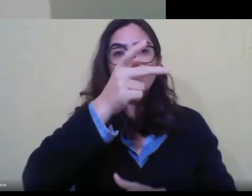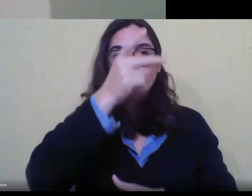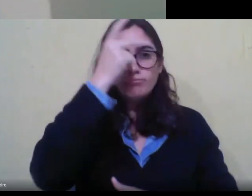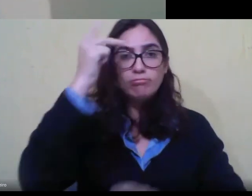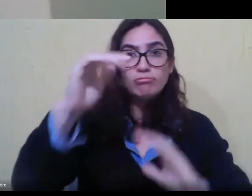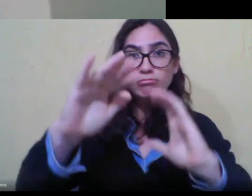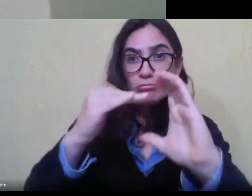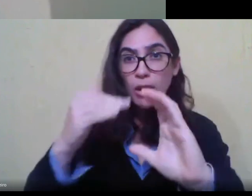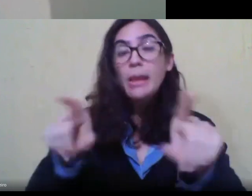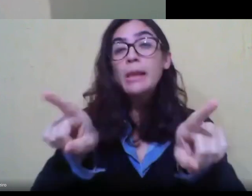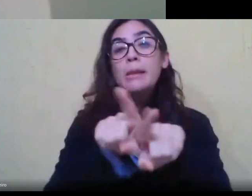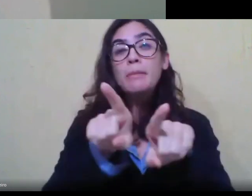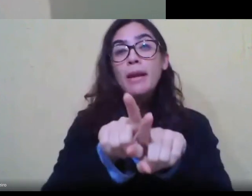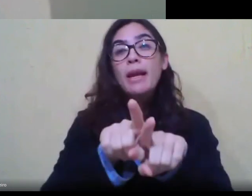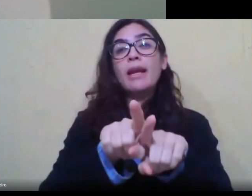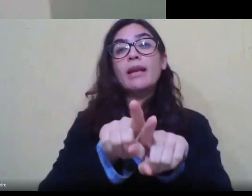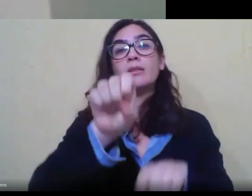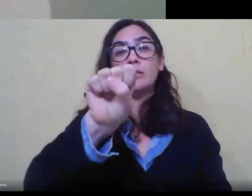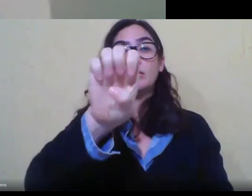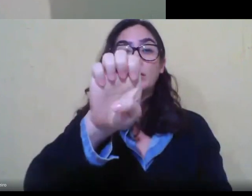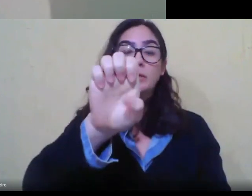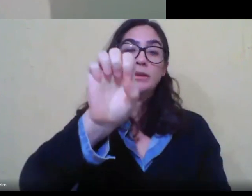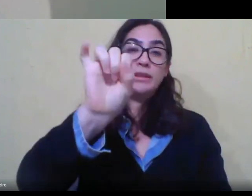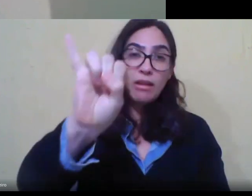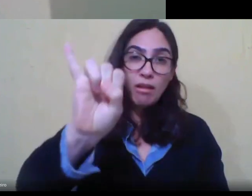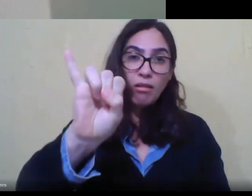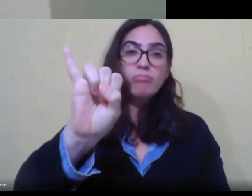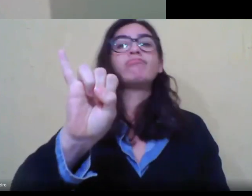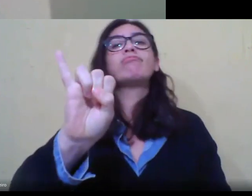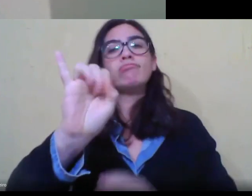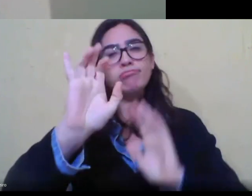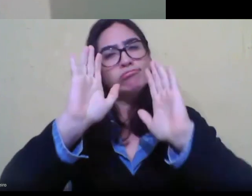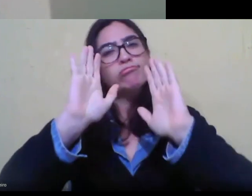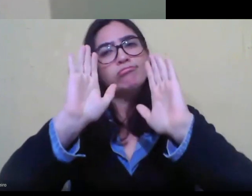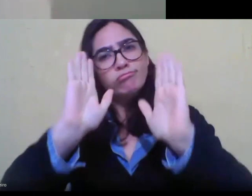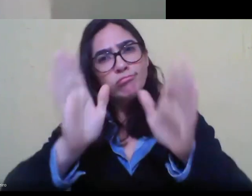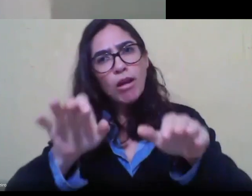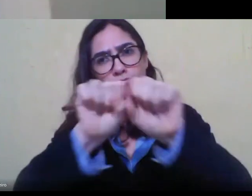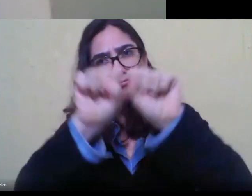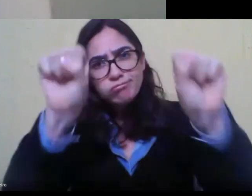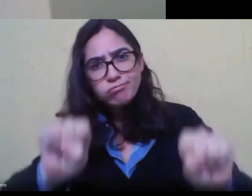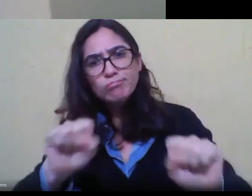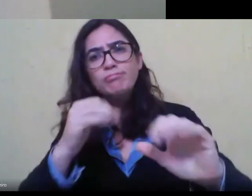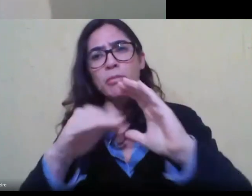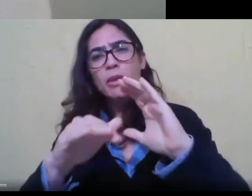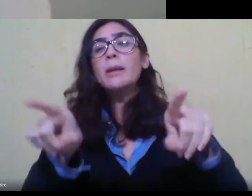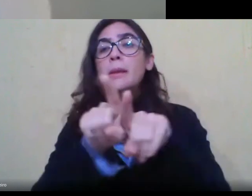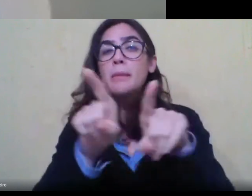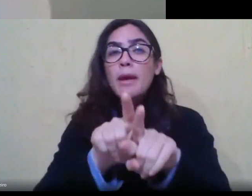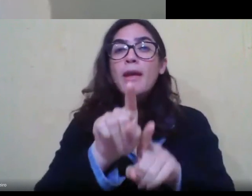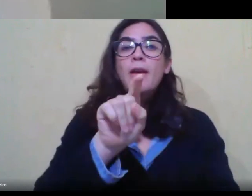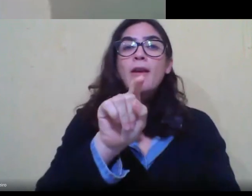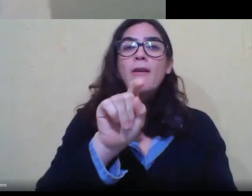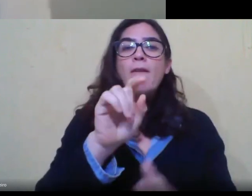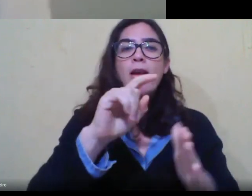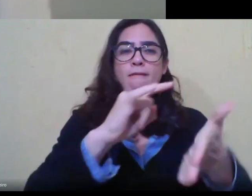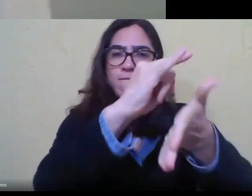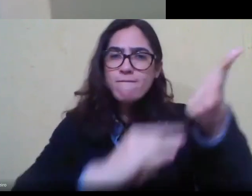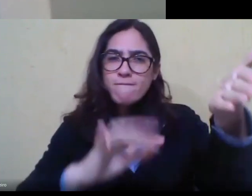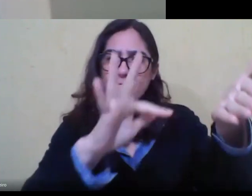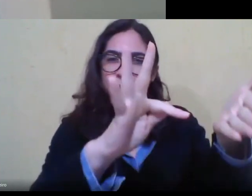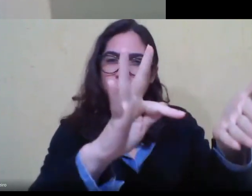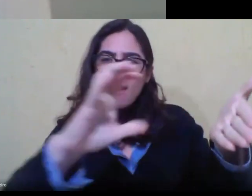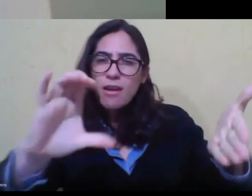sejam criadas o menos possível, né, nesse período agora. E aí uma possibilidade que